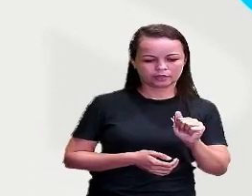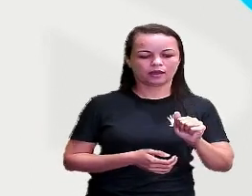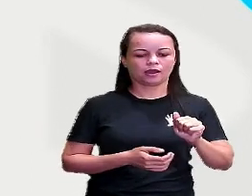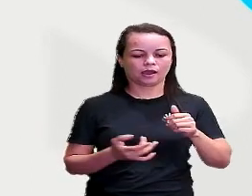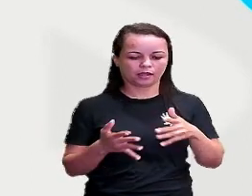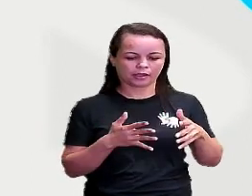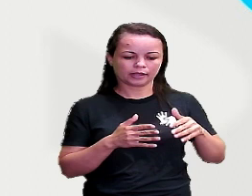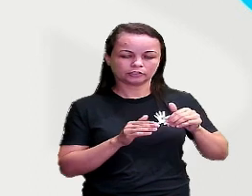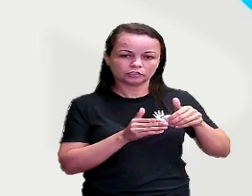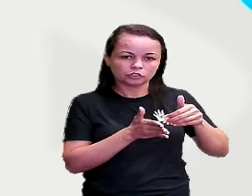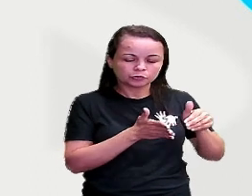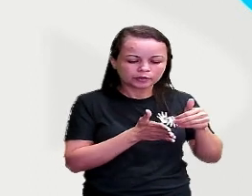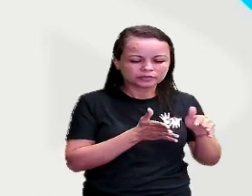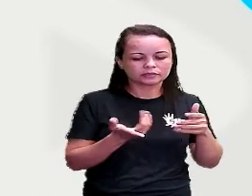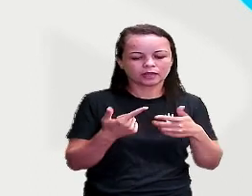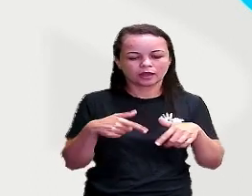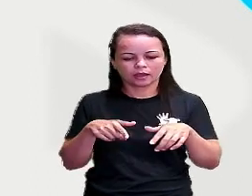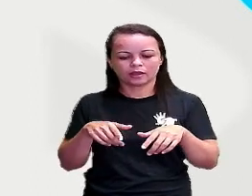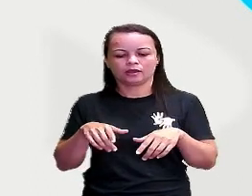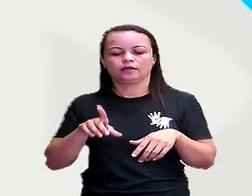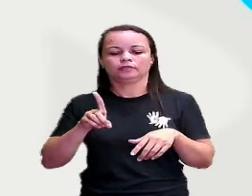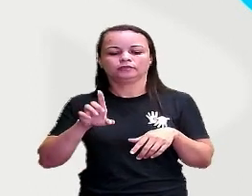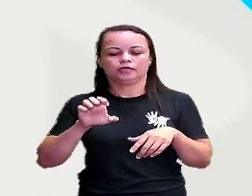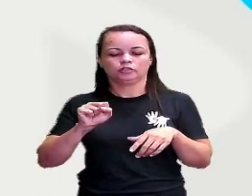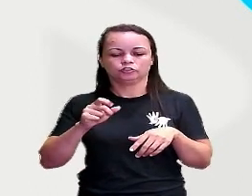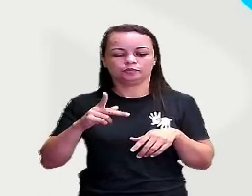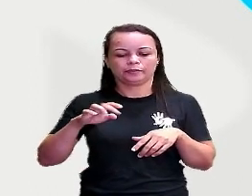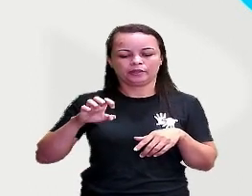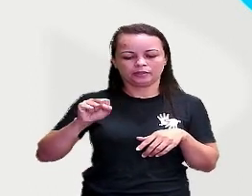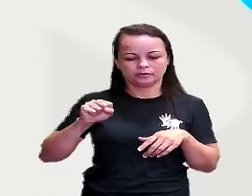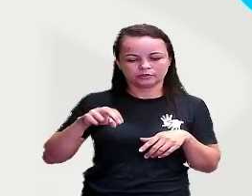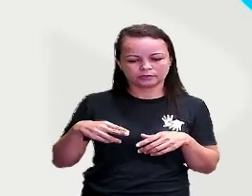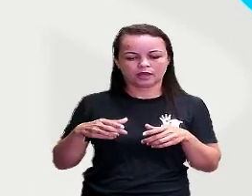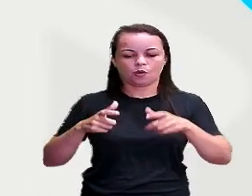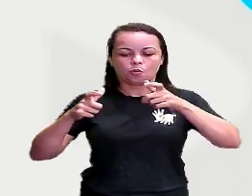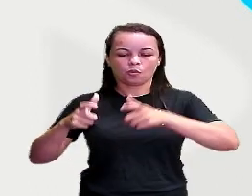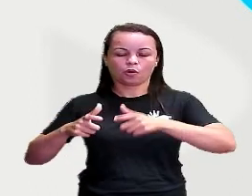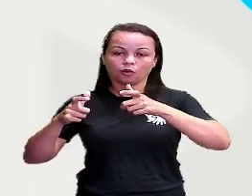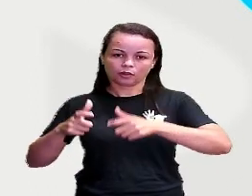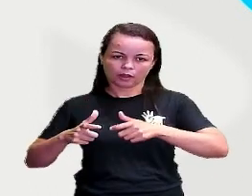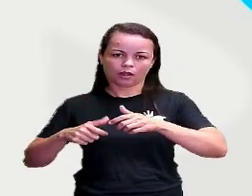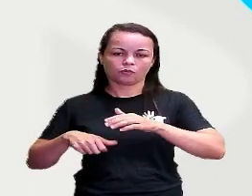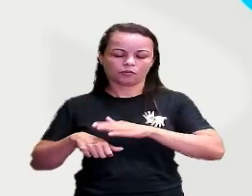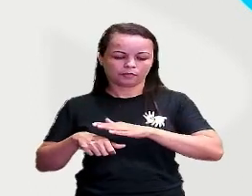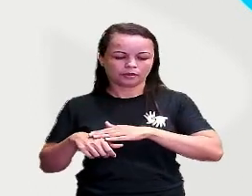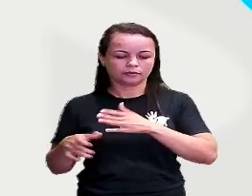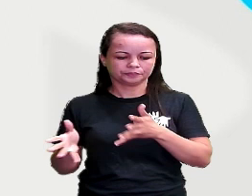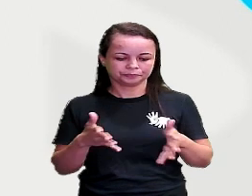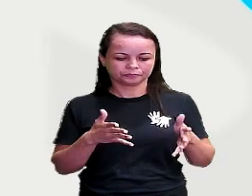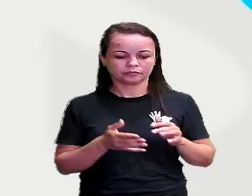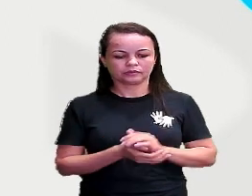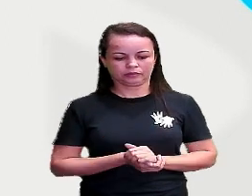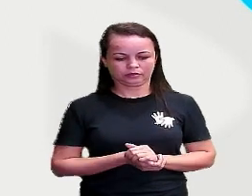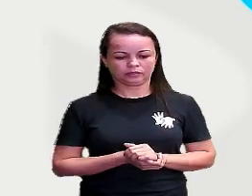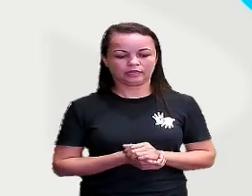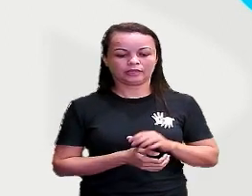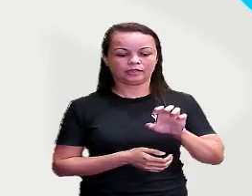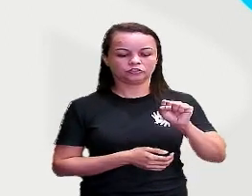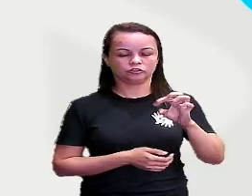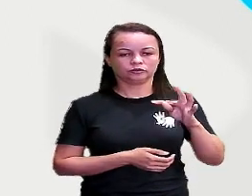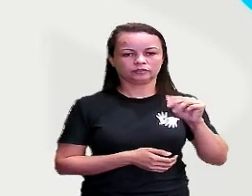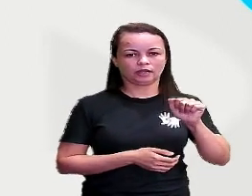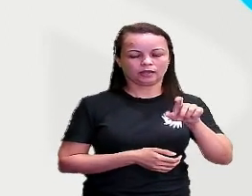mantimentos. Estadia, permanência temporária em um lugar, já estada é a permanência em um lugar.